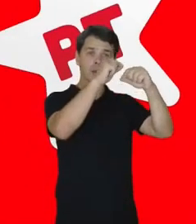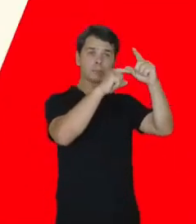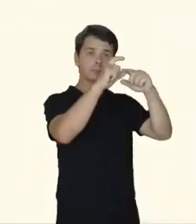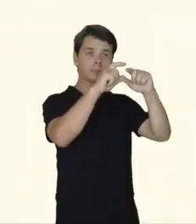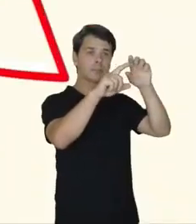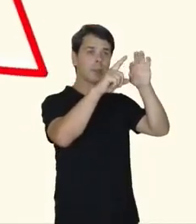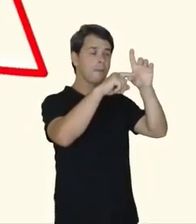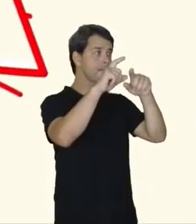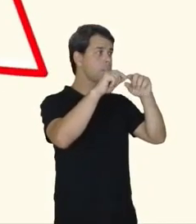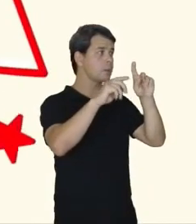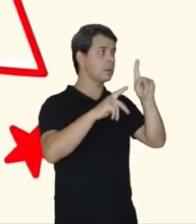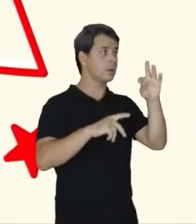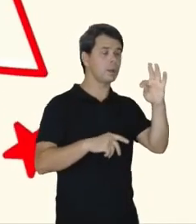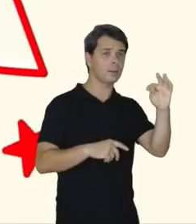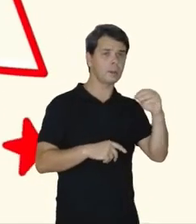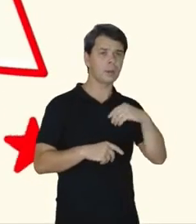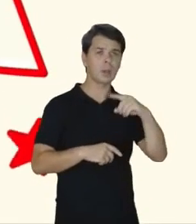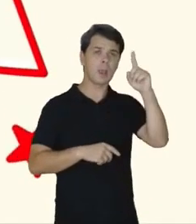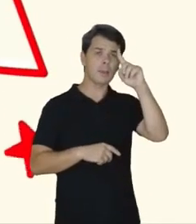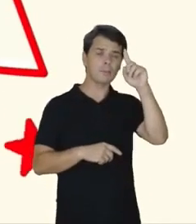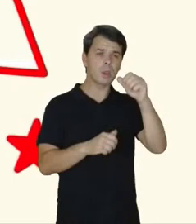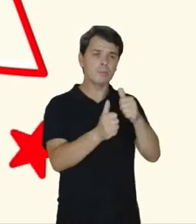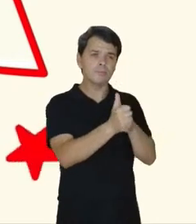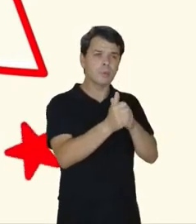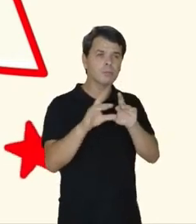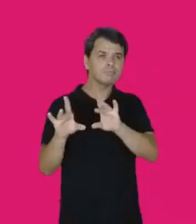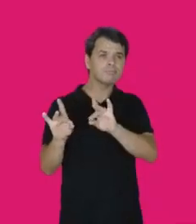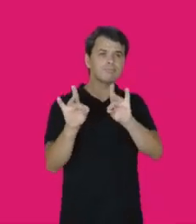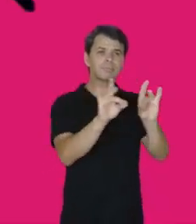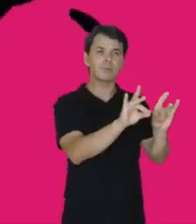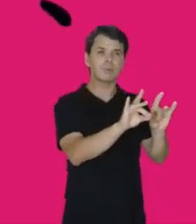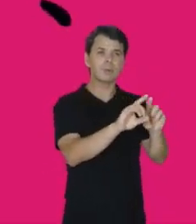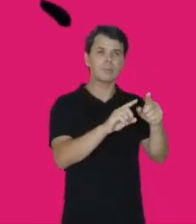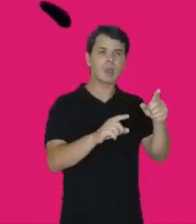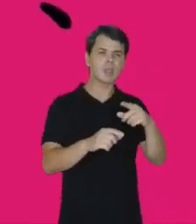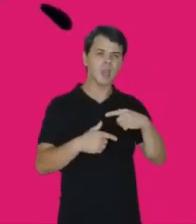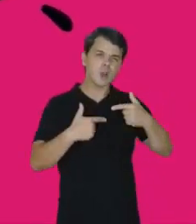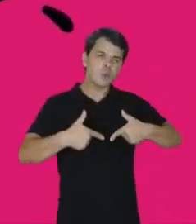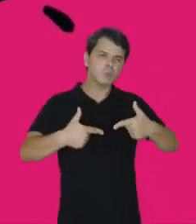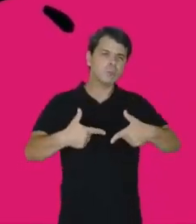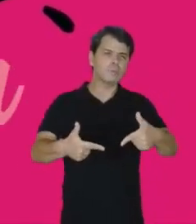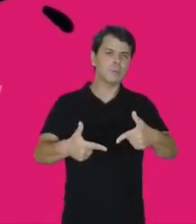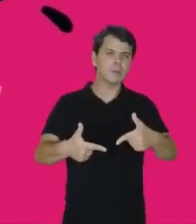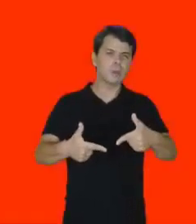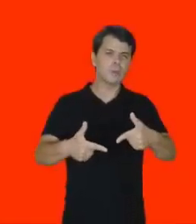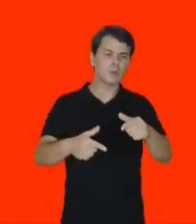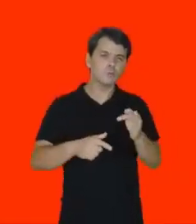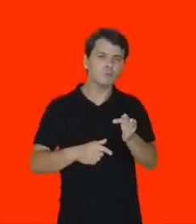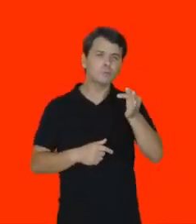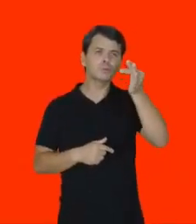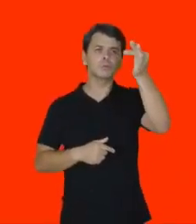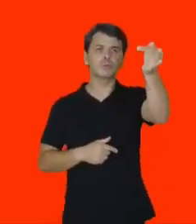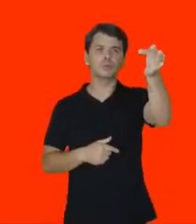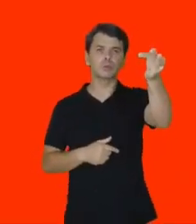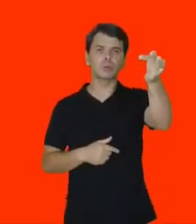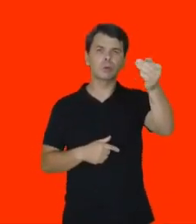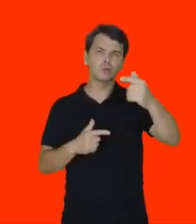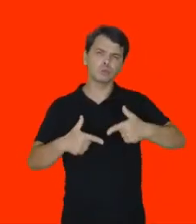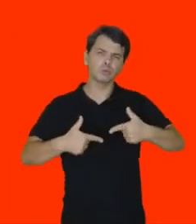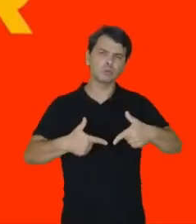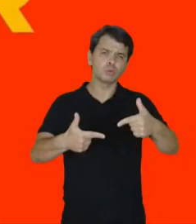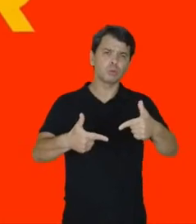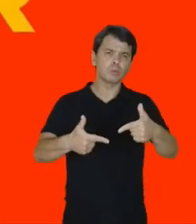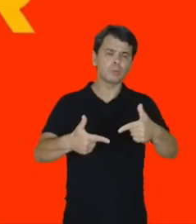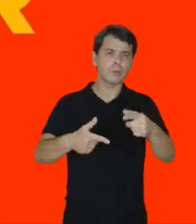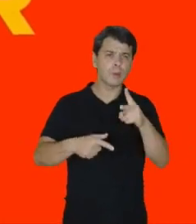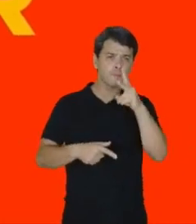brilha, ela é quem vai me guiar. Ser guerreira é minha sina,